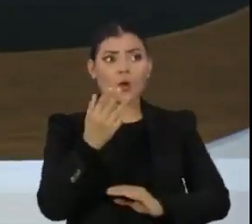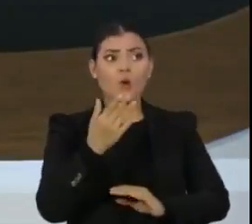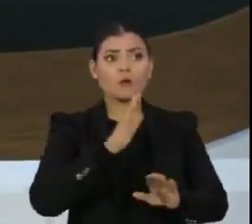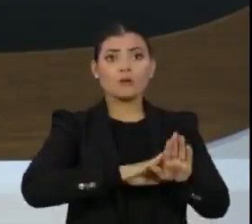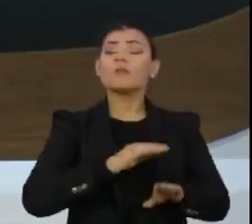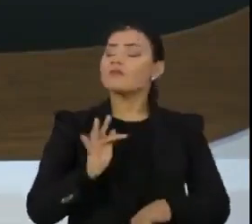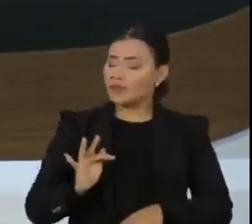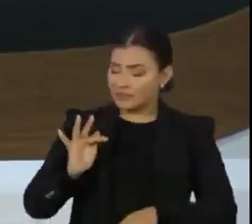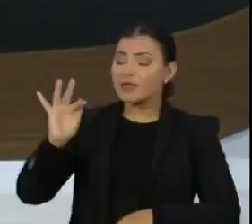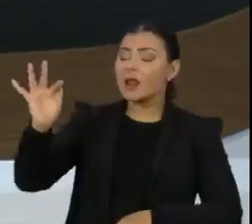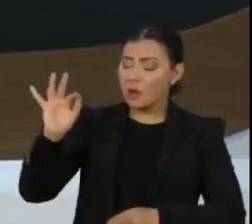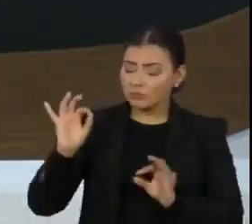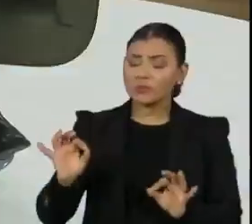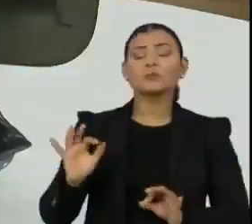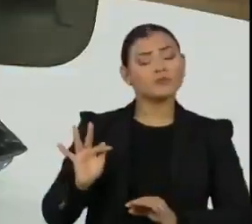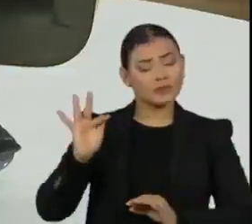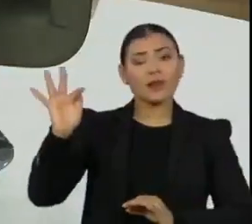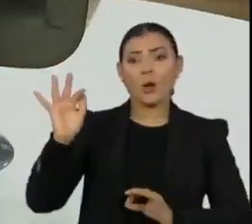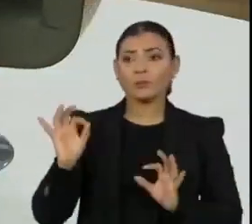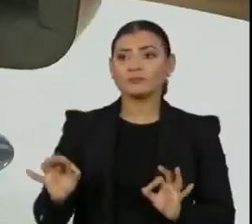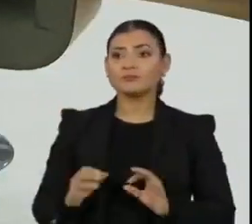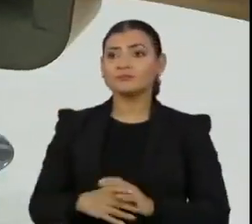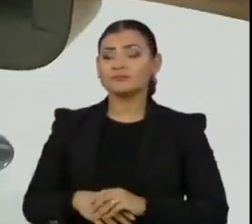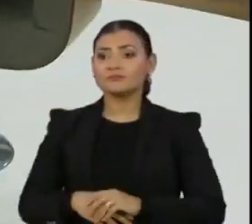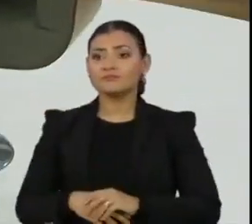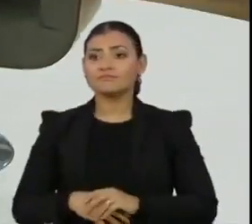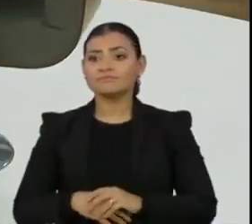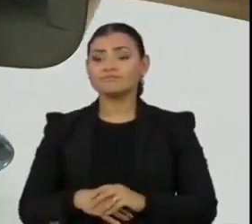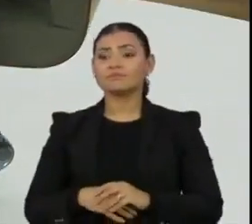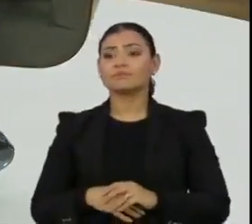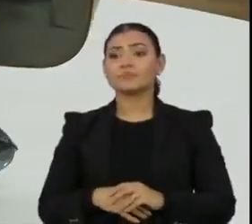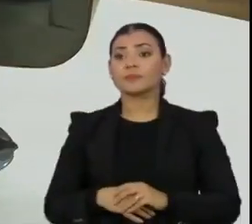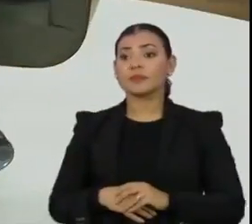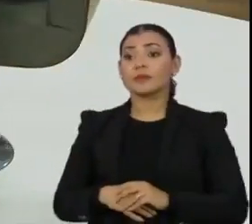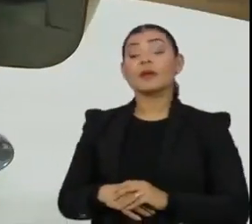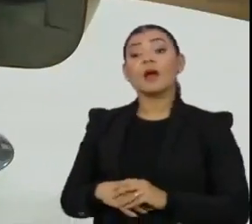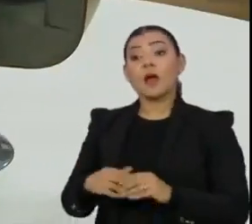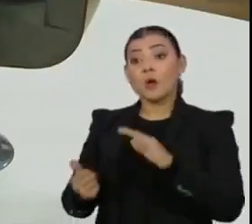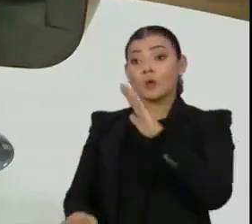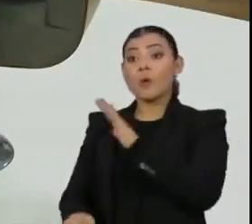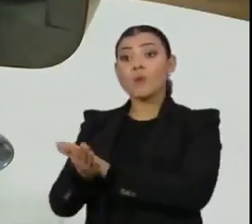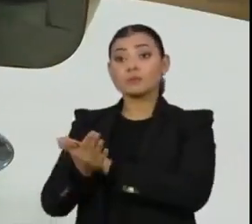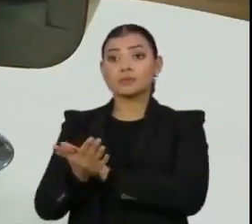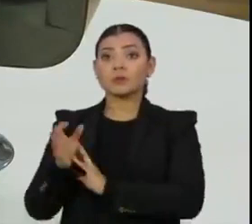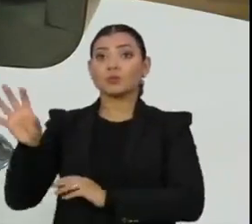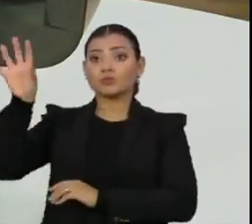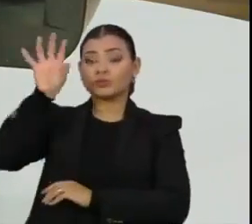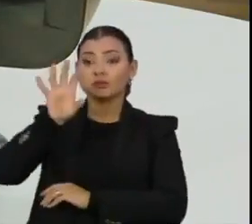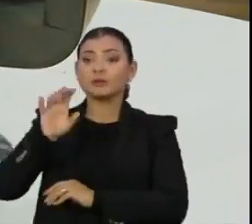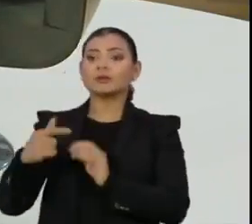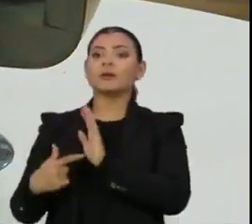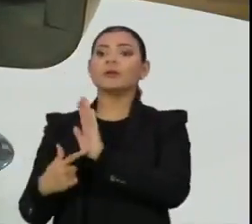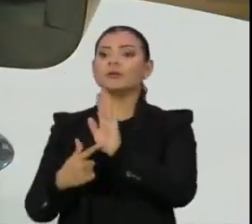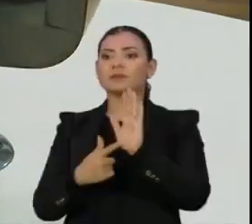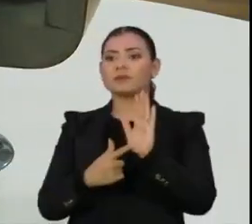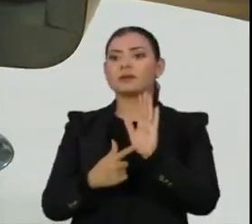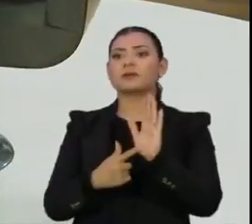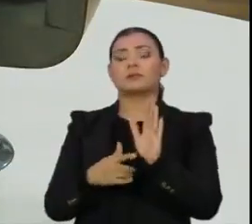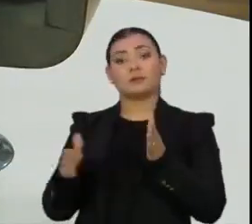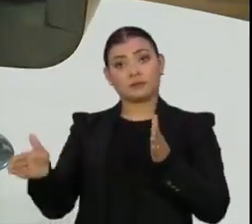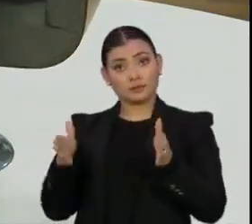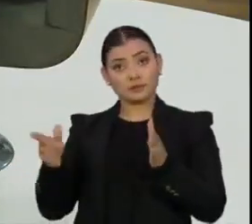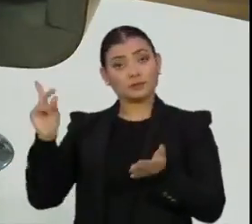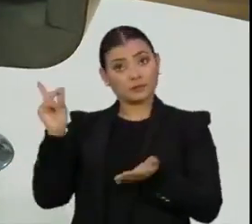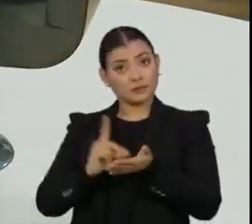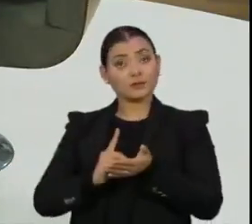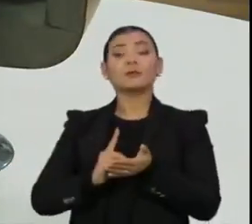chega na ponta, nos estados? No nível federal. A corrupção dos estados, eu não tenho dúvida que em vários estados teve